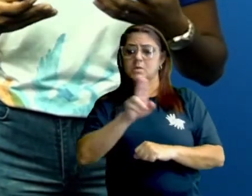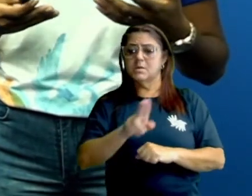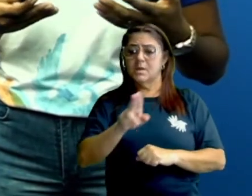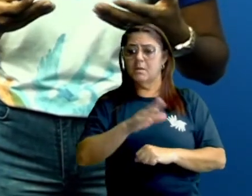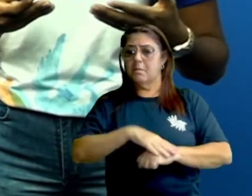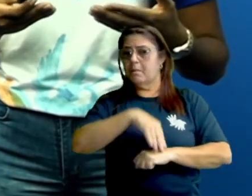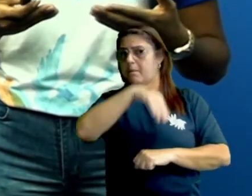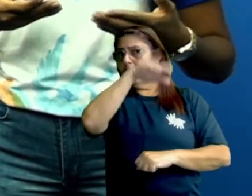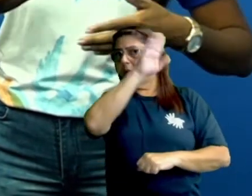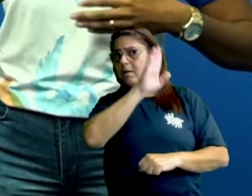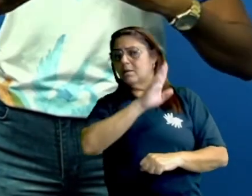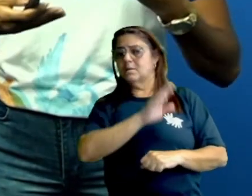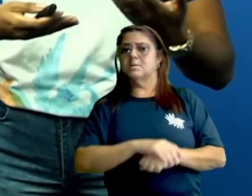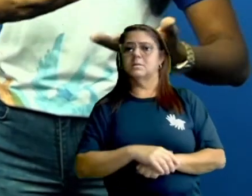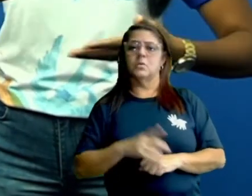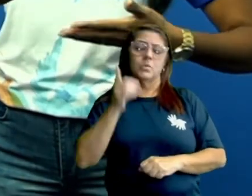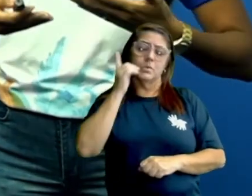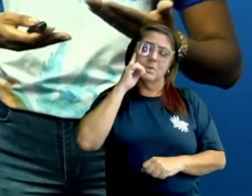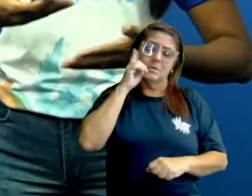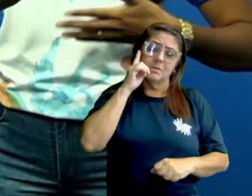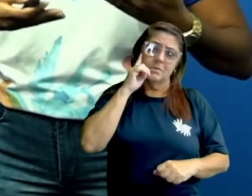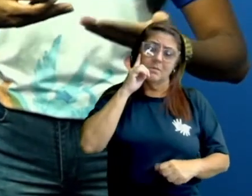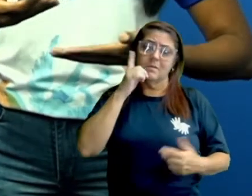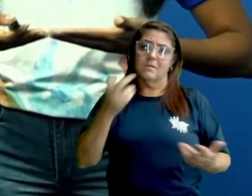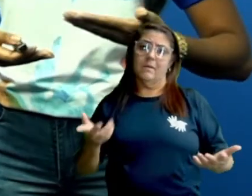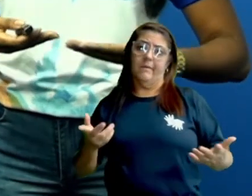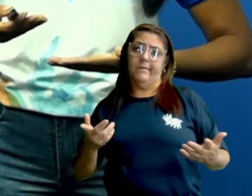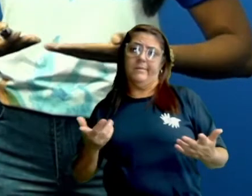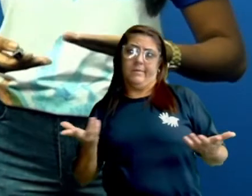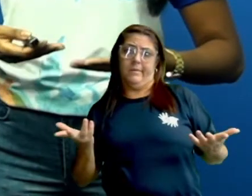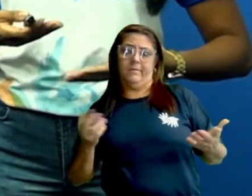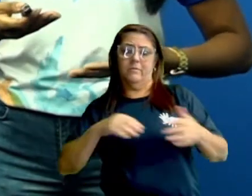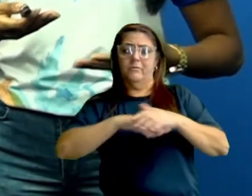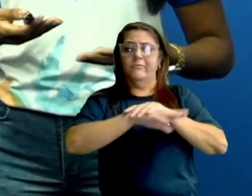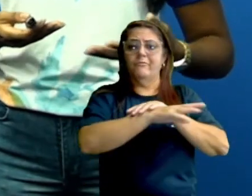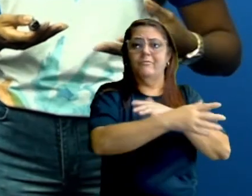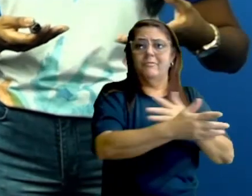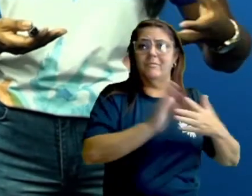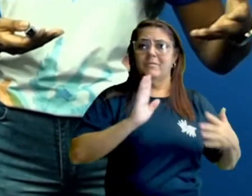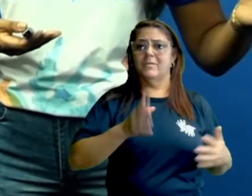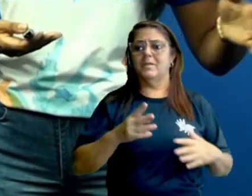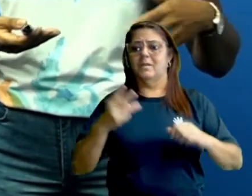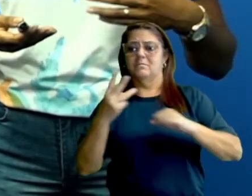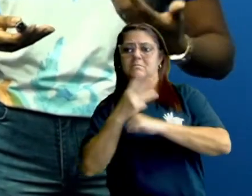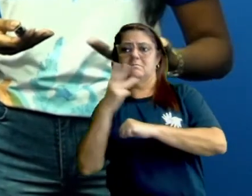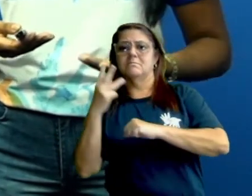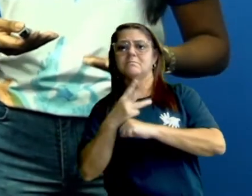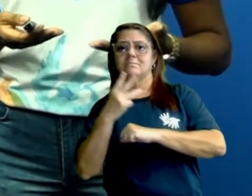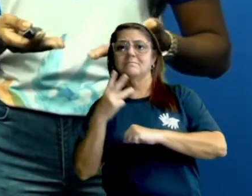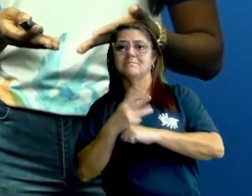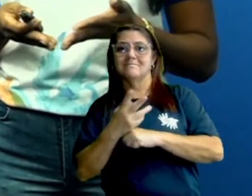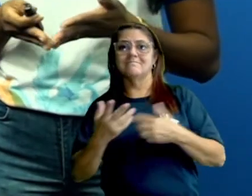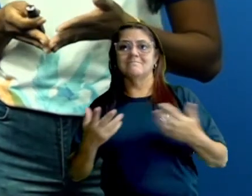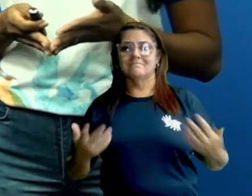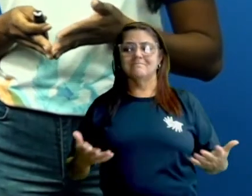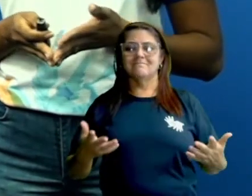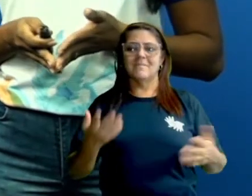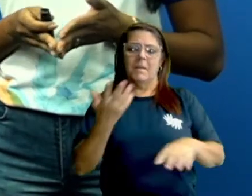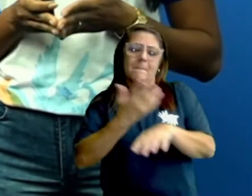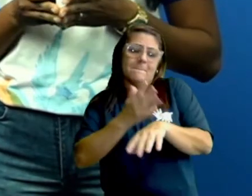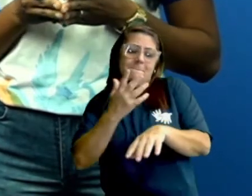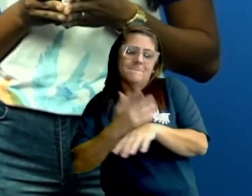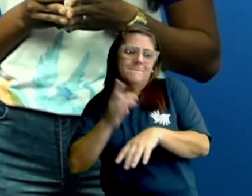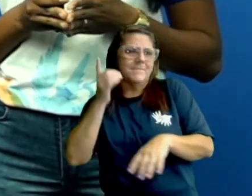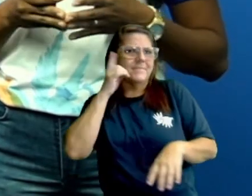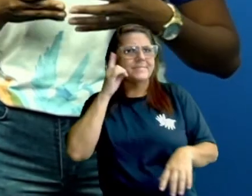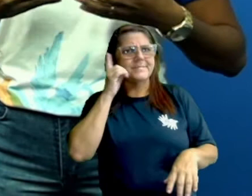mais, vamos dizer, com a rotina ainda mais elevada, e a gente está colocando isso aí em prática todos os dias,